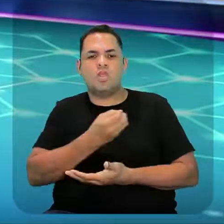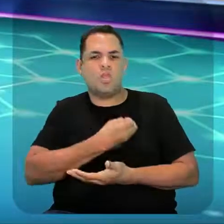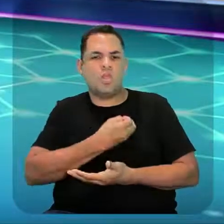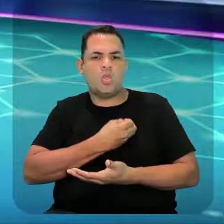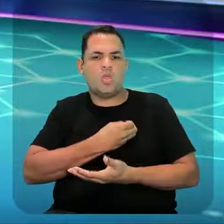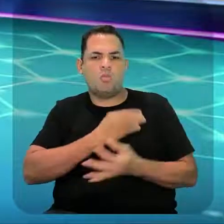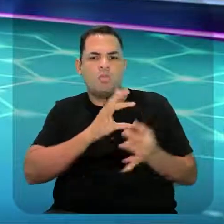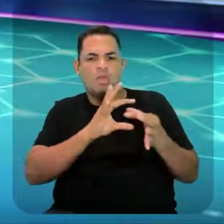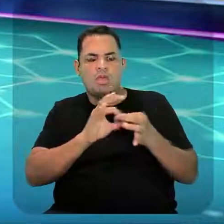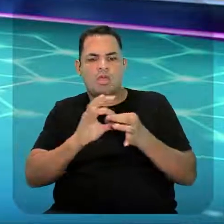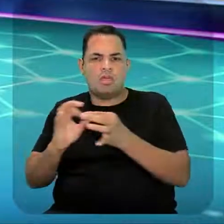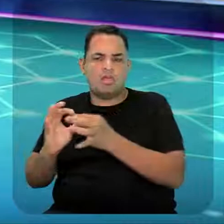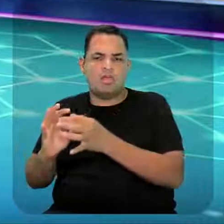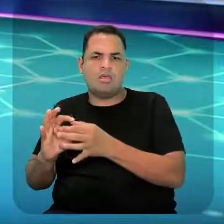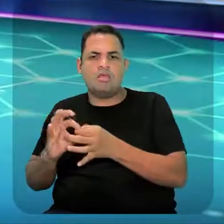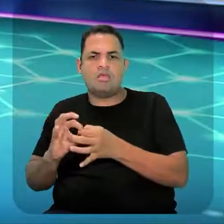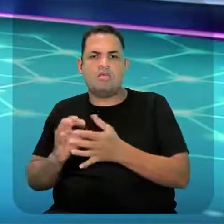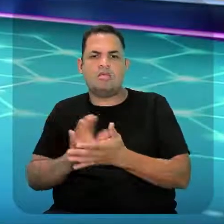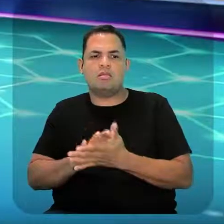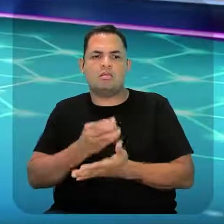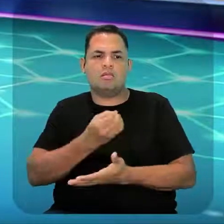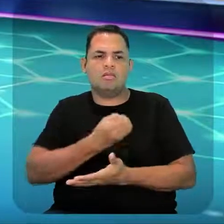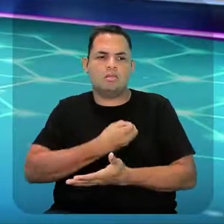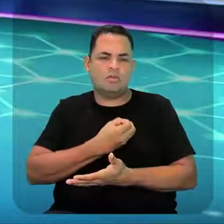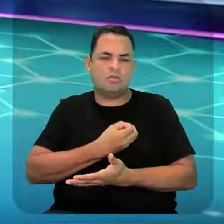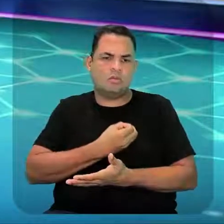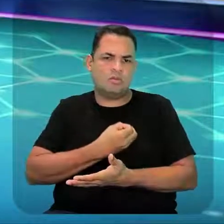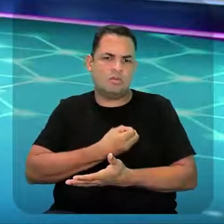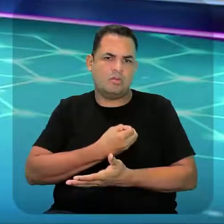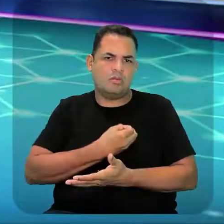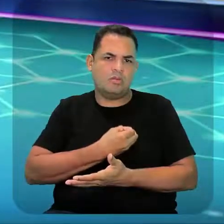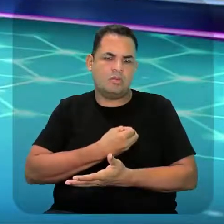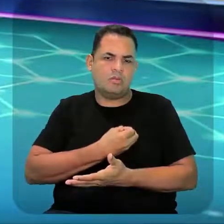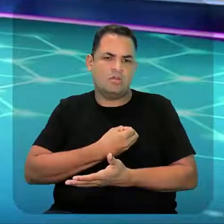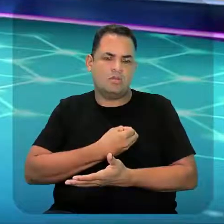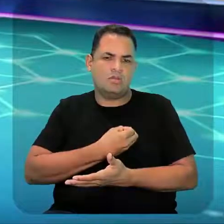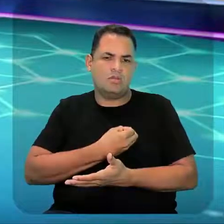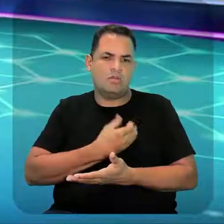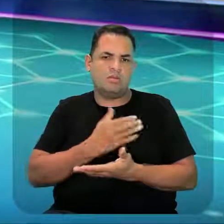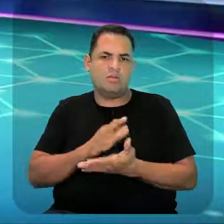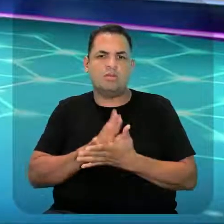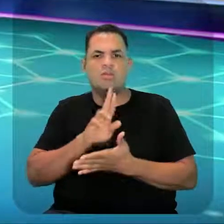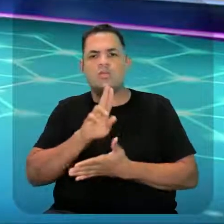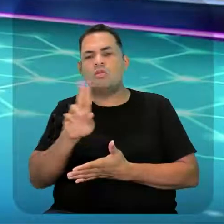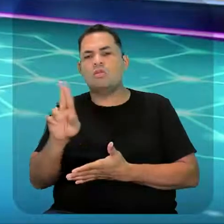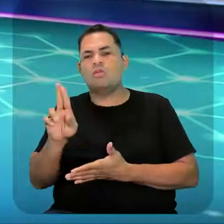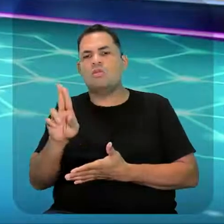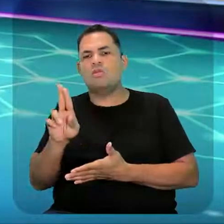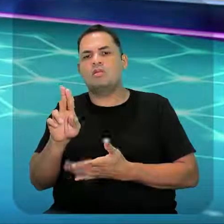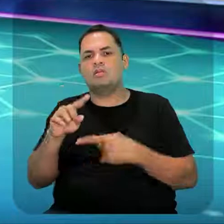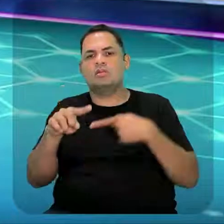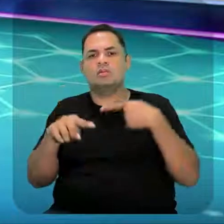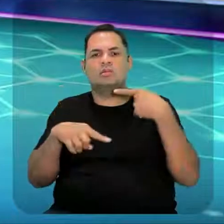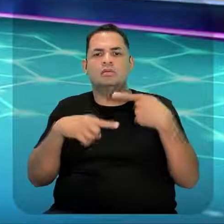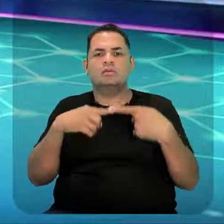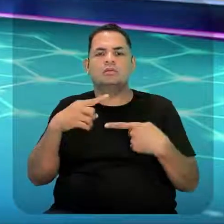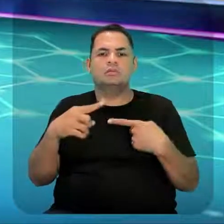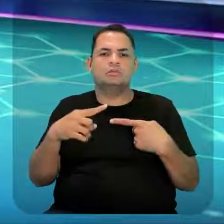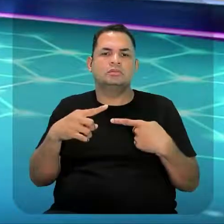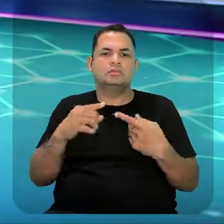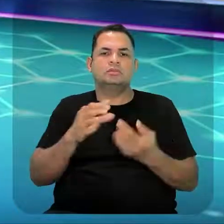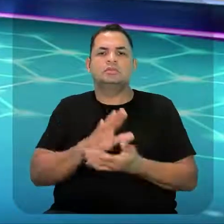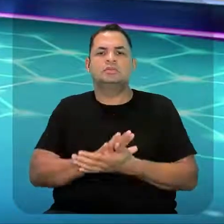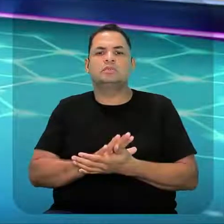numere a tua cadeia, coloca o número do carbono onde a ramificação está ligada, o nome dele, e depois vai dar o nome da